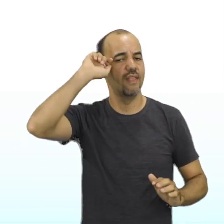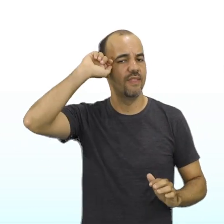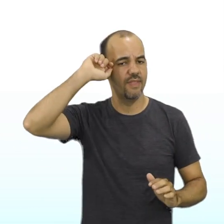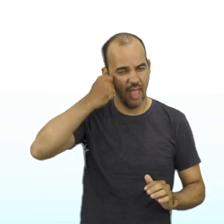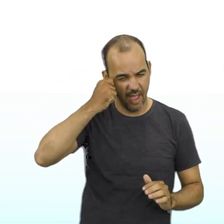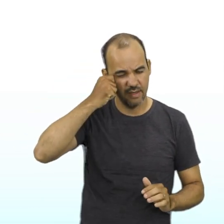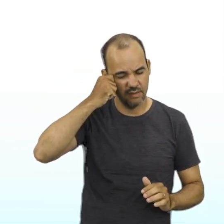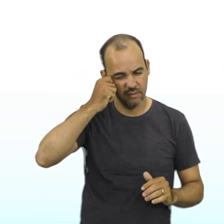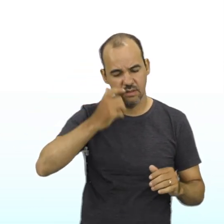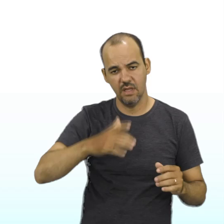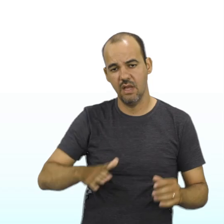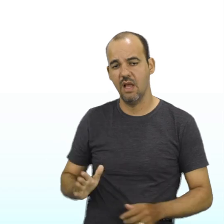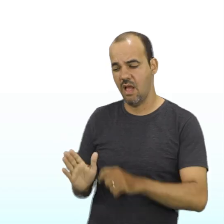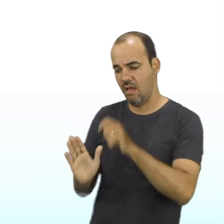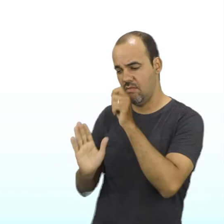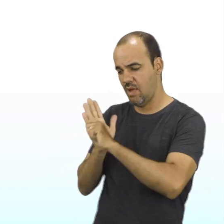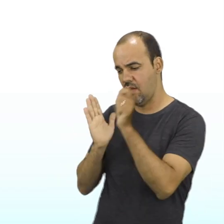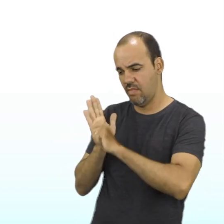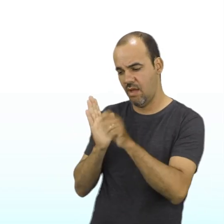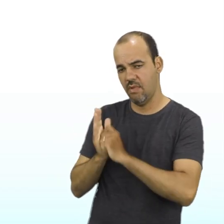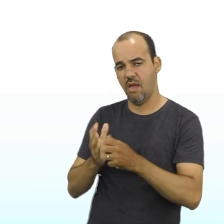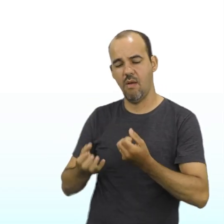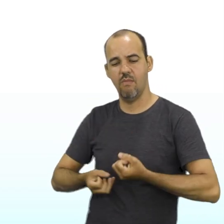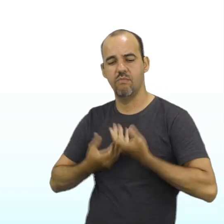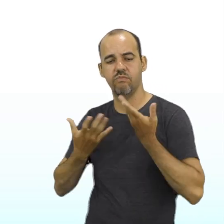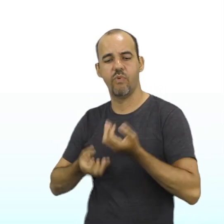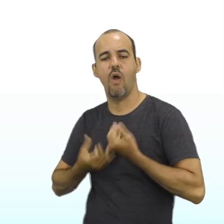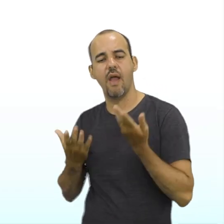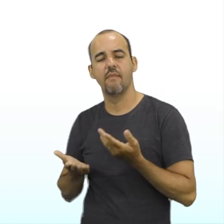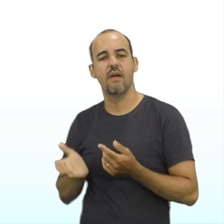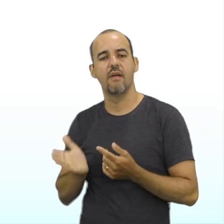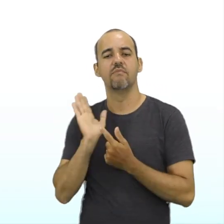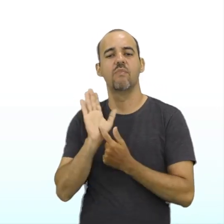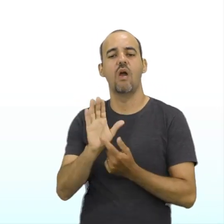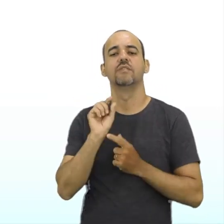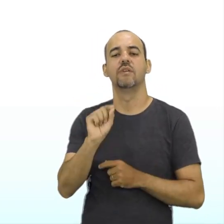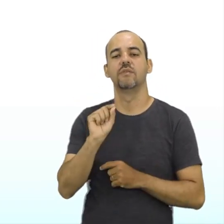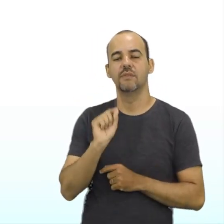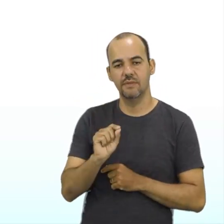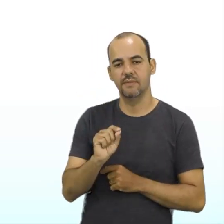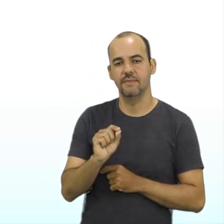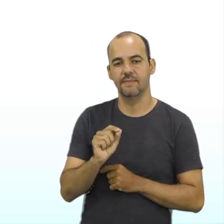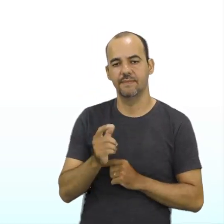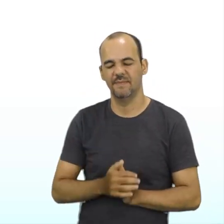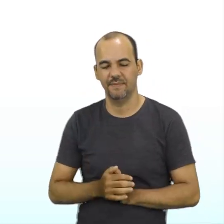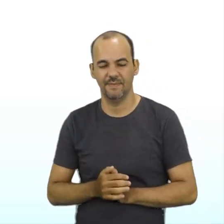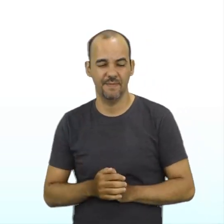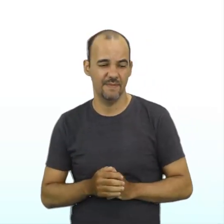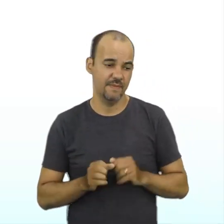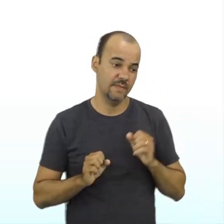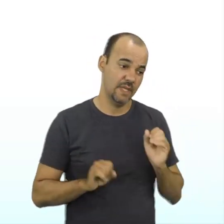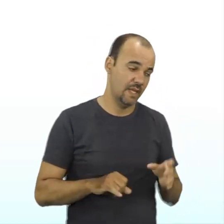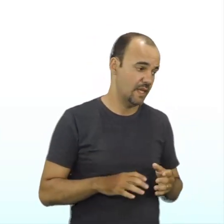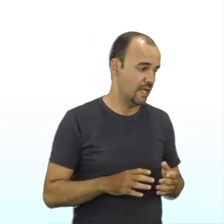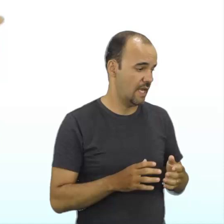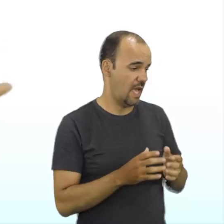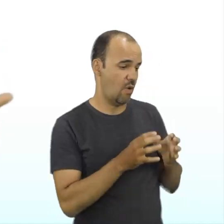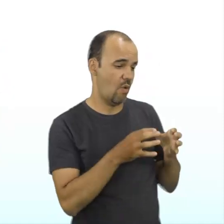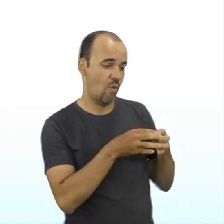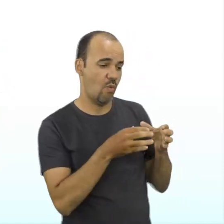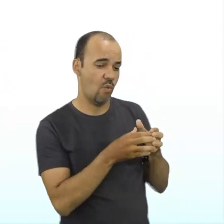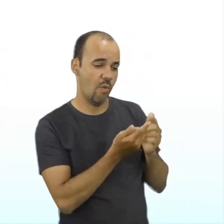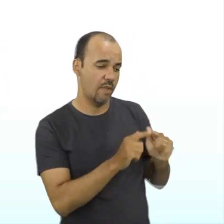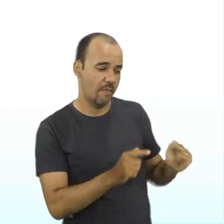da escritora costarriquenha apresenta. Então, mesmo que a gente não domine, esteja esquecido de algumas classes gramaticais, né?